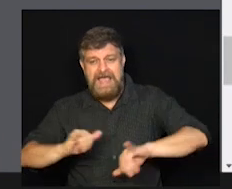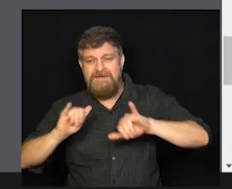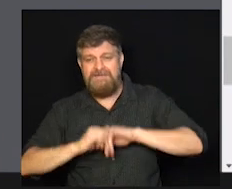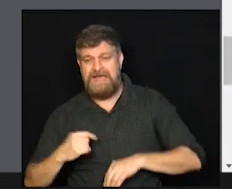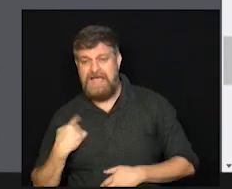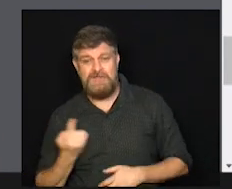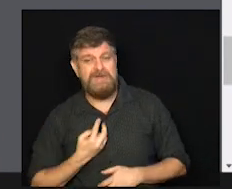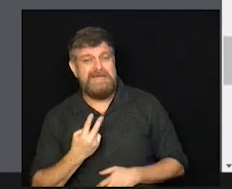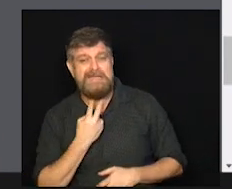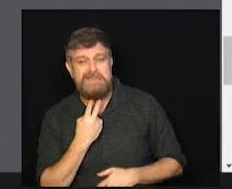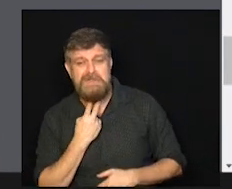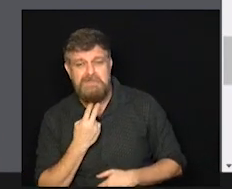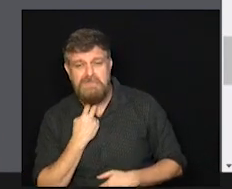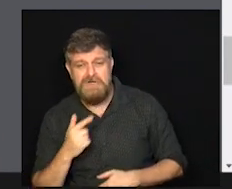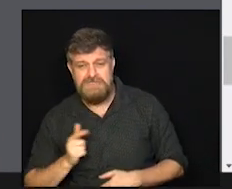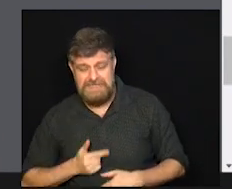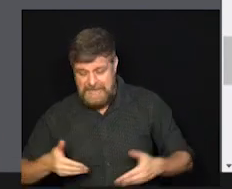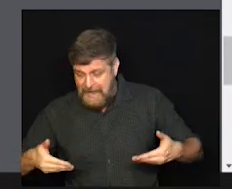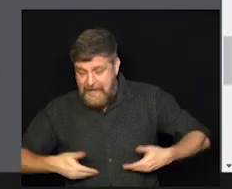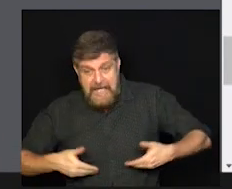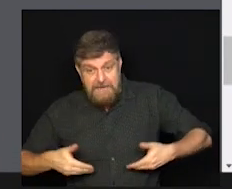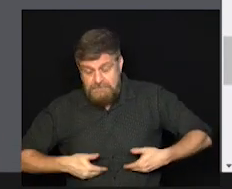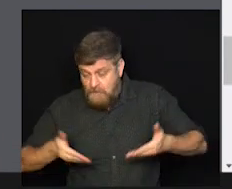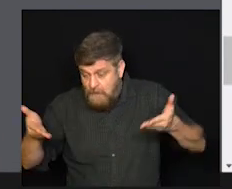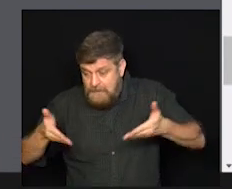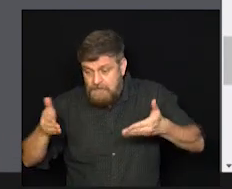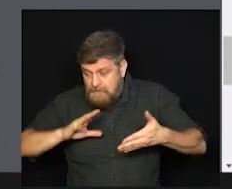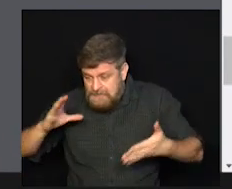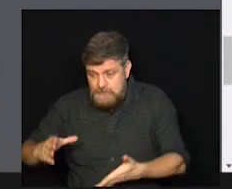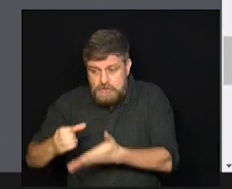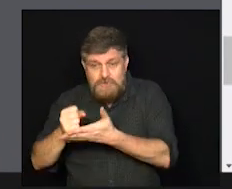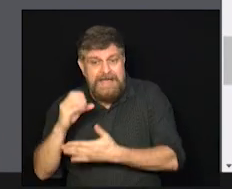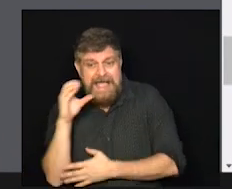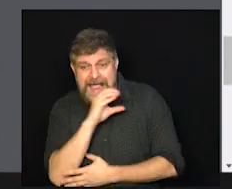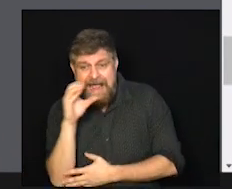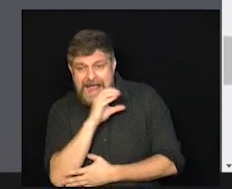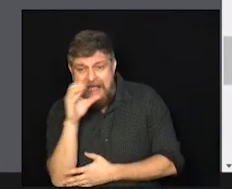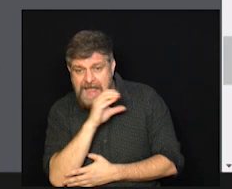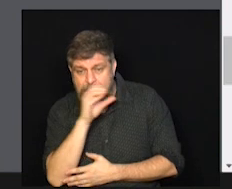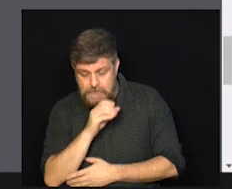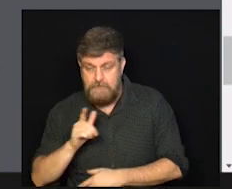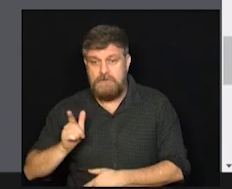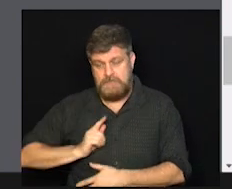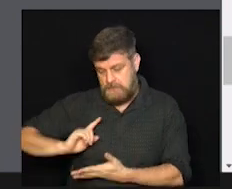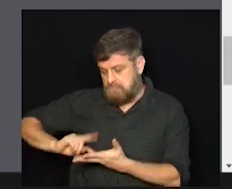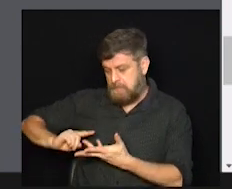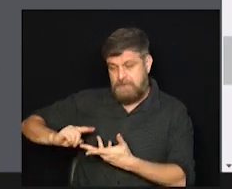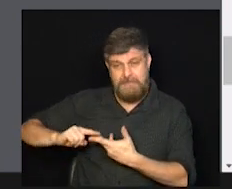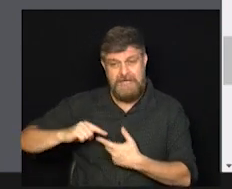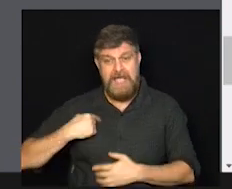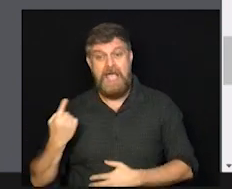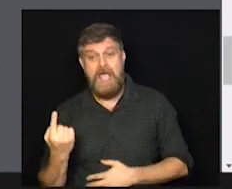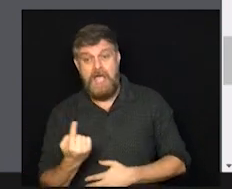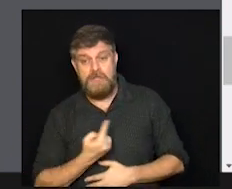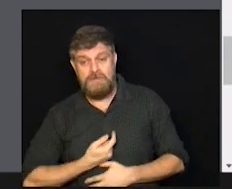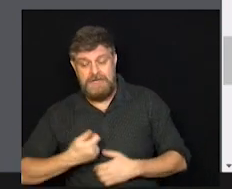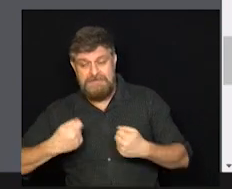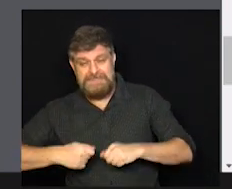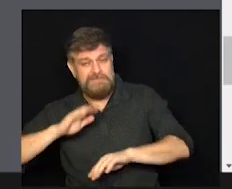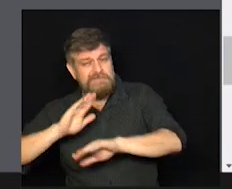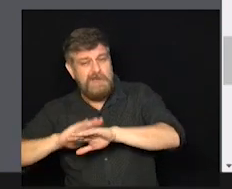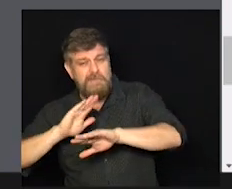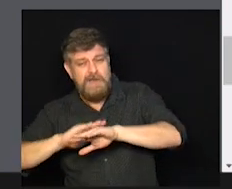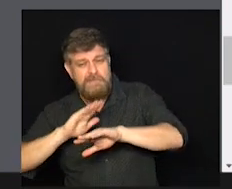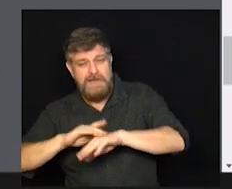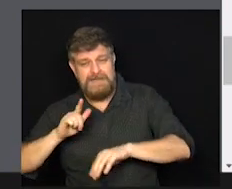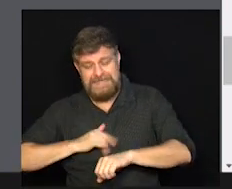nós. A demanda da fome, a urgência de socorrer as necessidades imediatas existem, mas nós precisamos construir